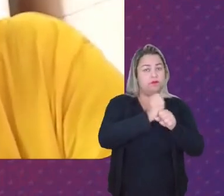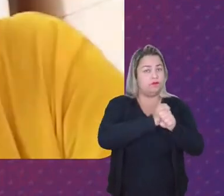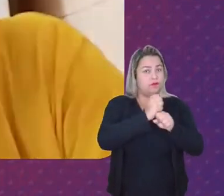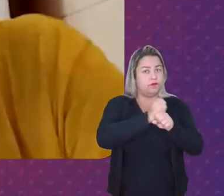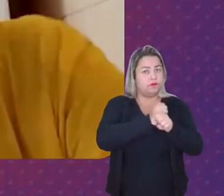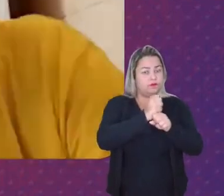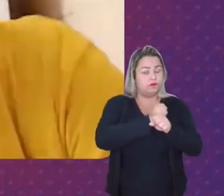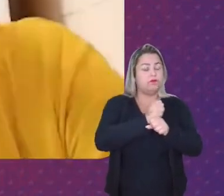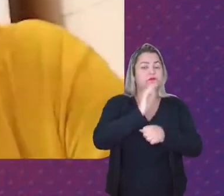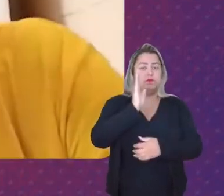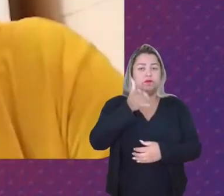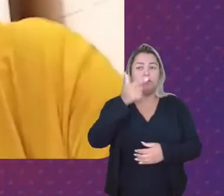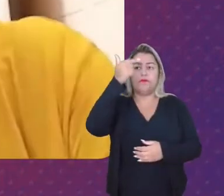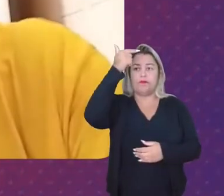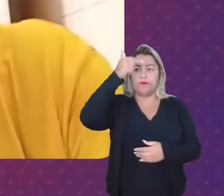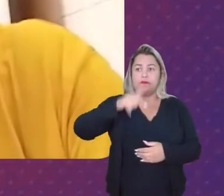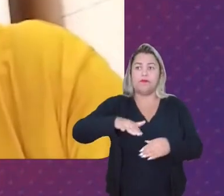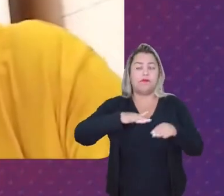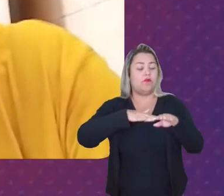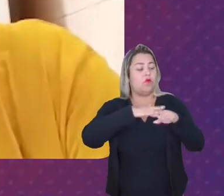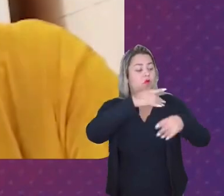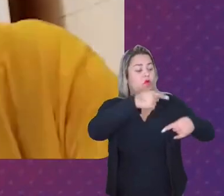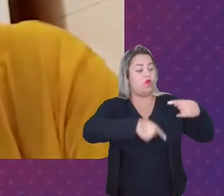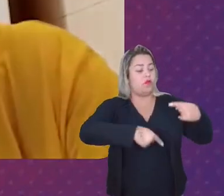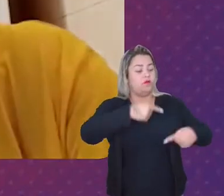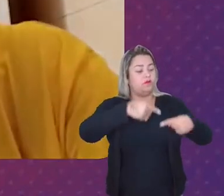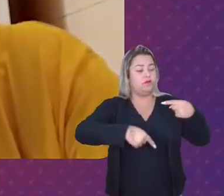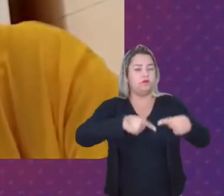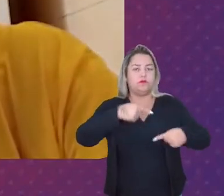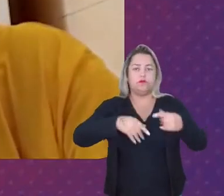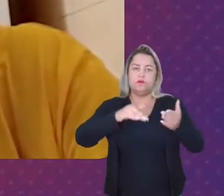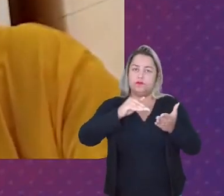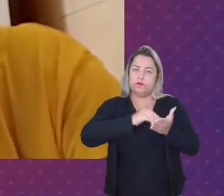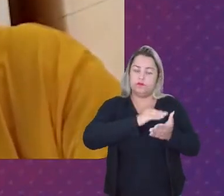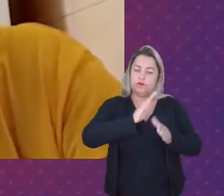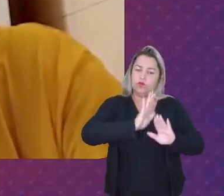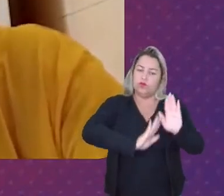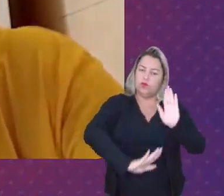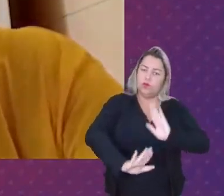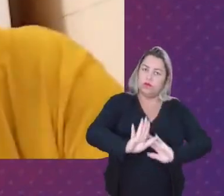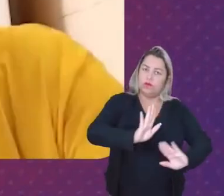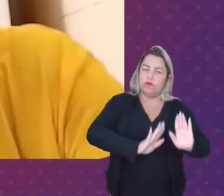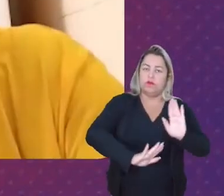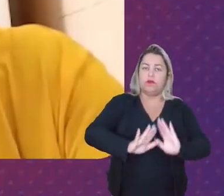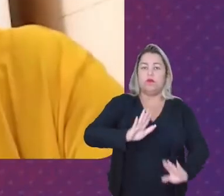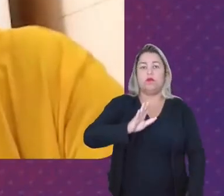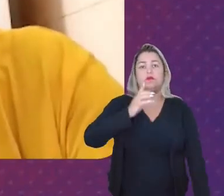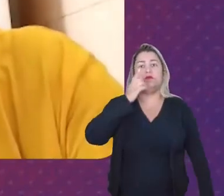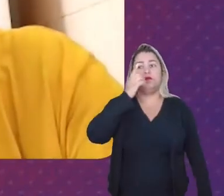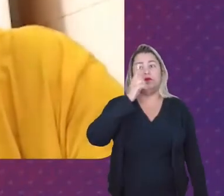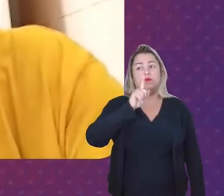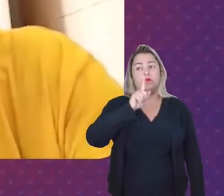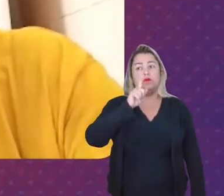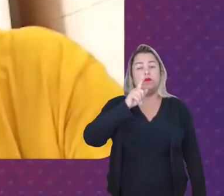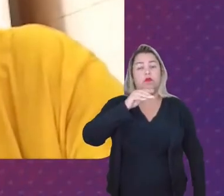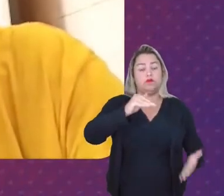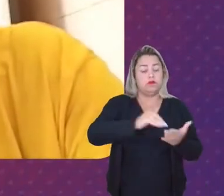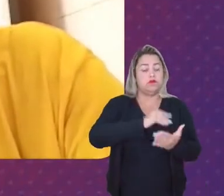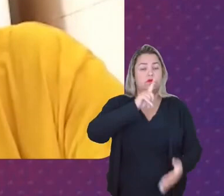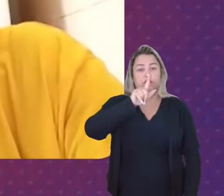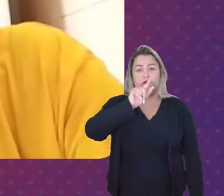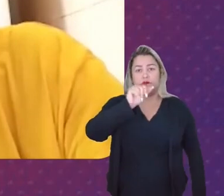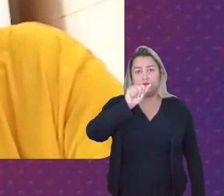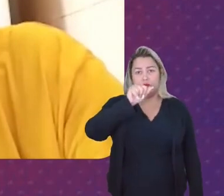nós já conseguimos diálogo com a Secretaria do Cuidado, né, a secretária Laís Abramo nos recebeu.